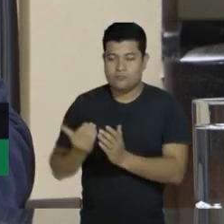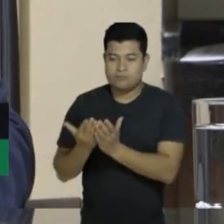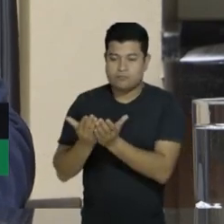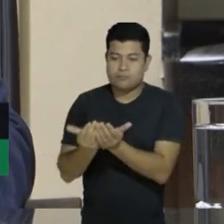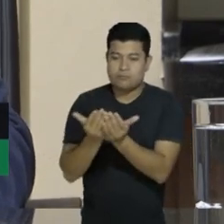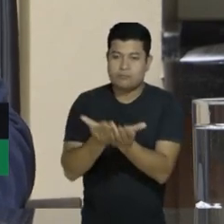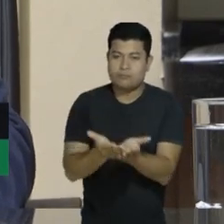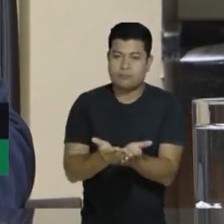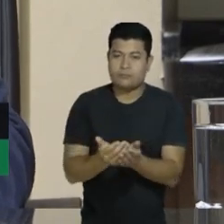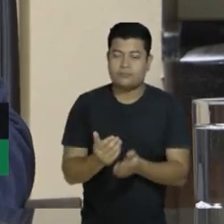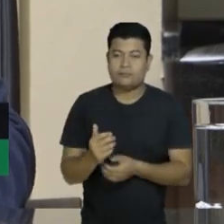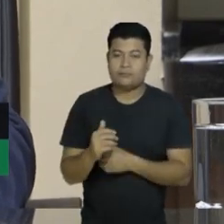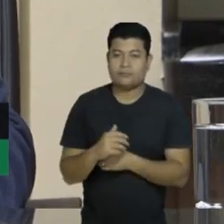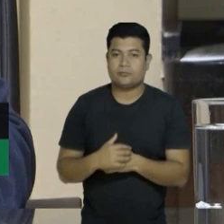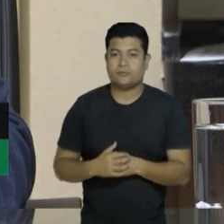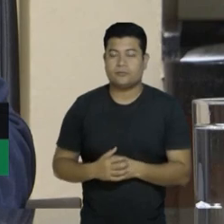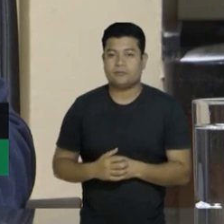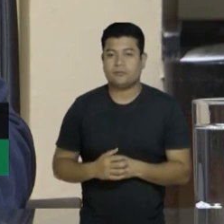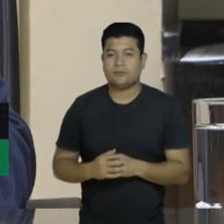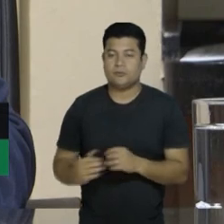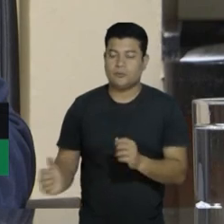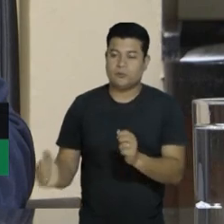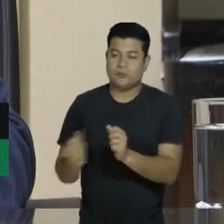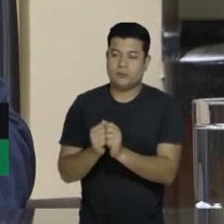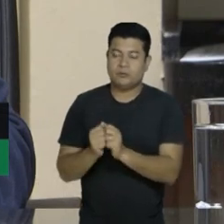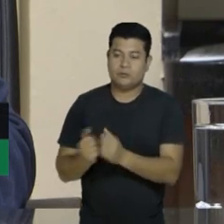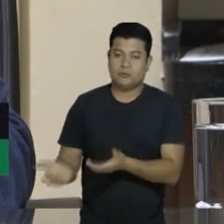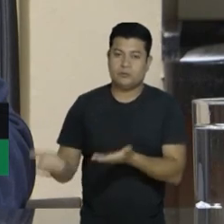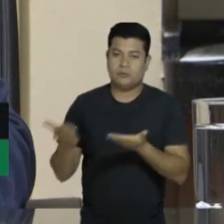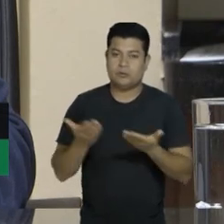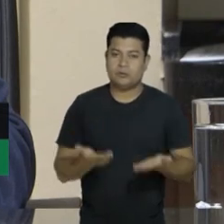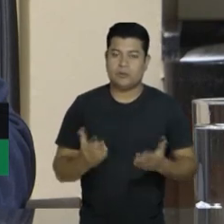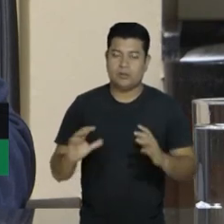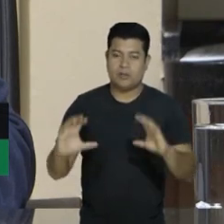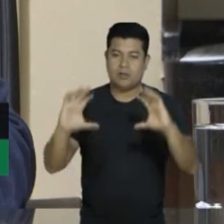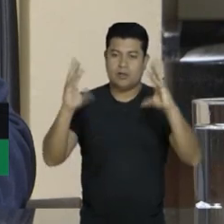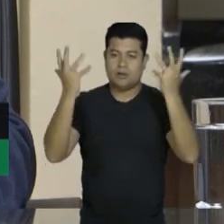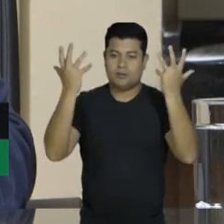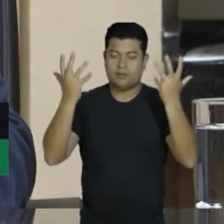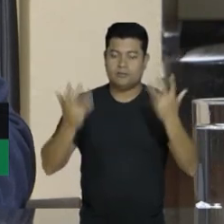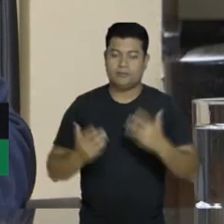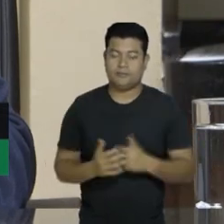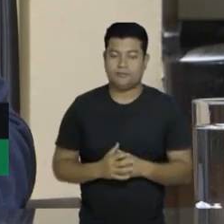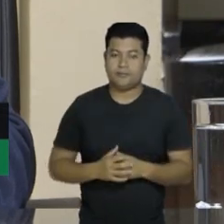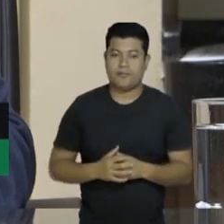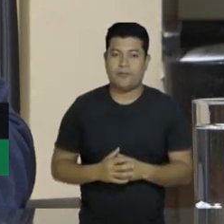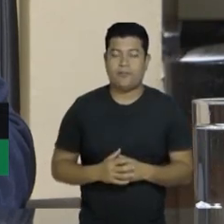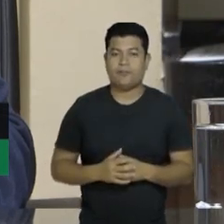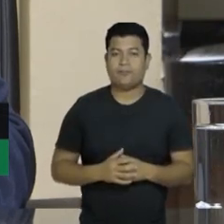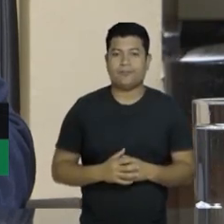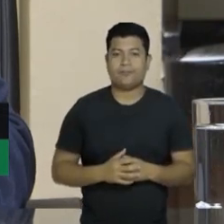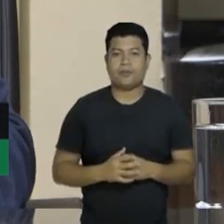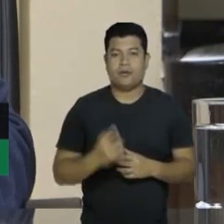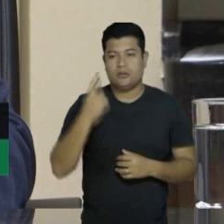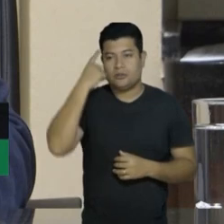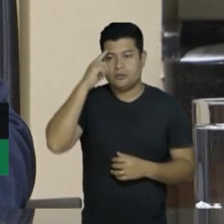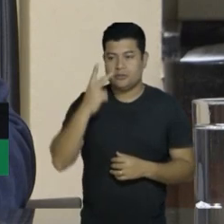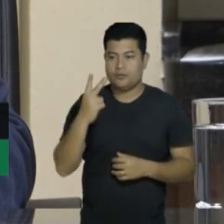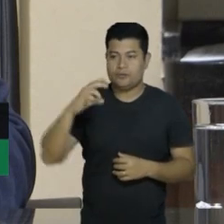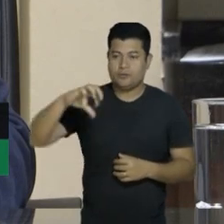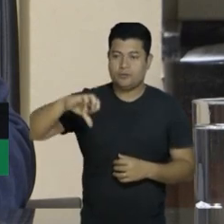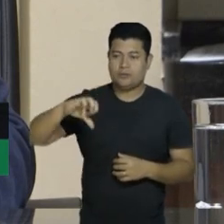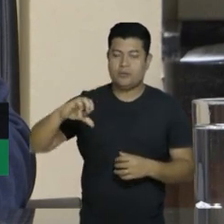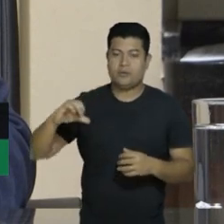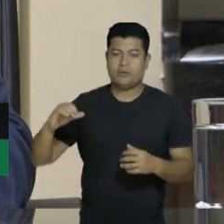Ernesto Santiago, para convidar para o evento que acontecerá nos dias 29 e